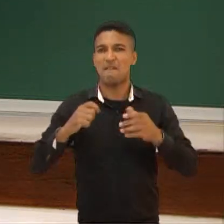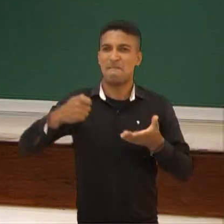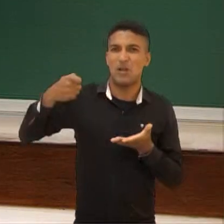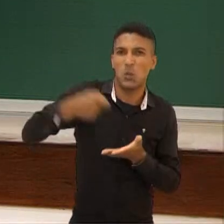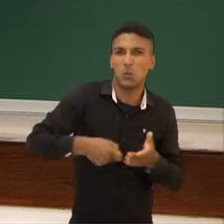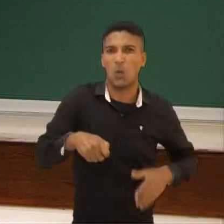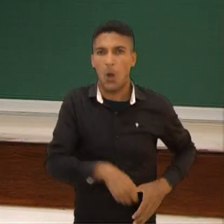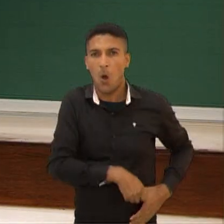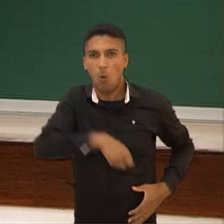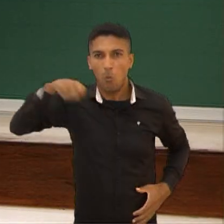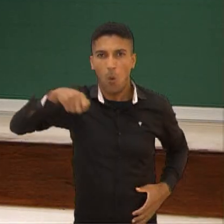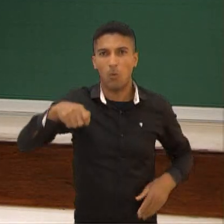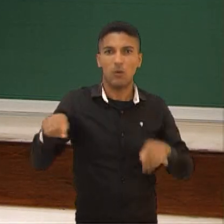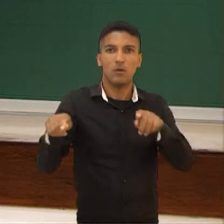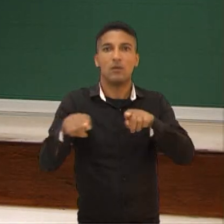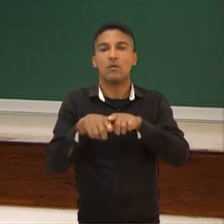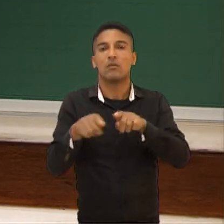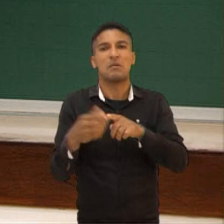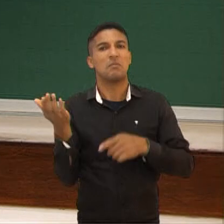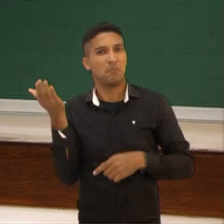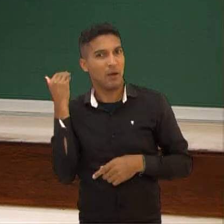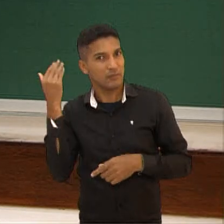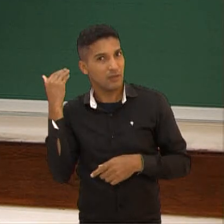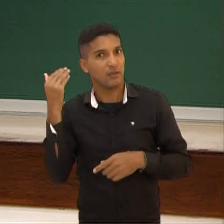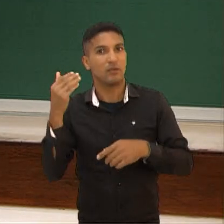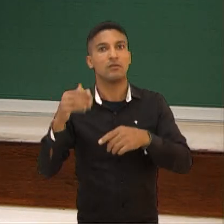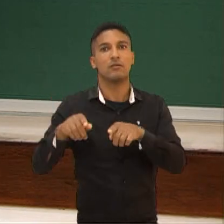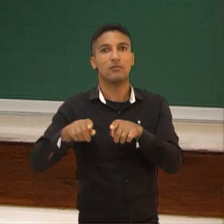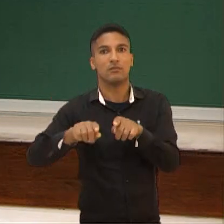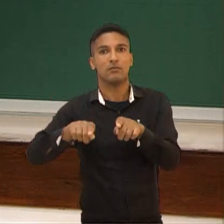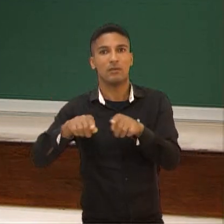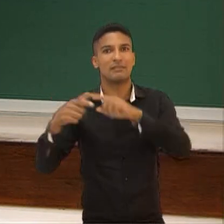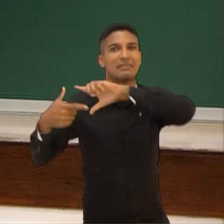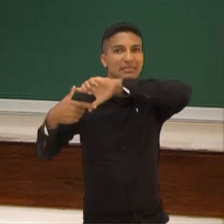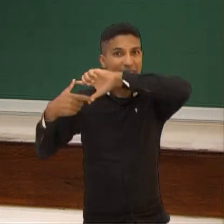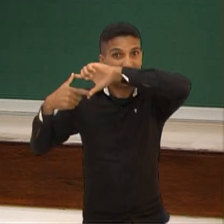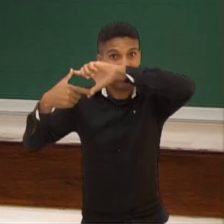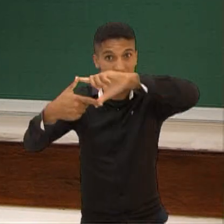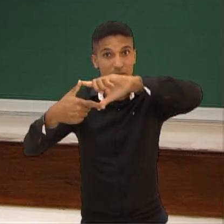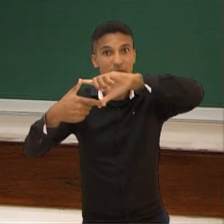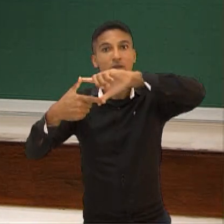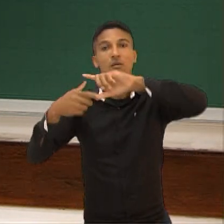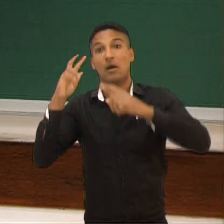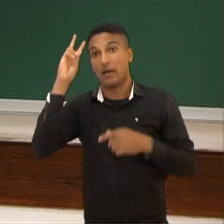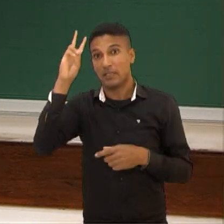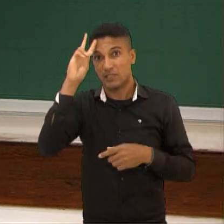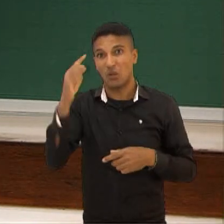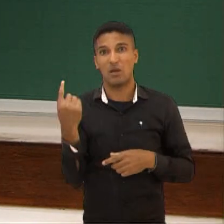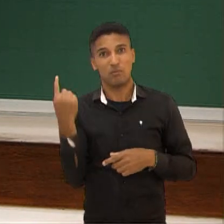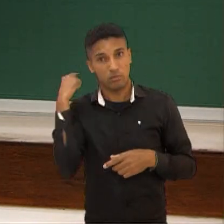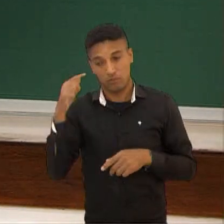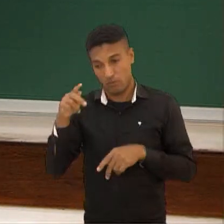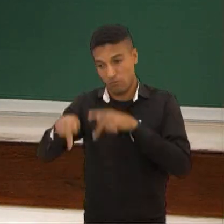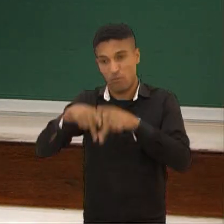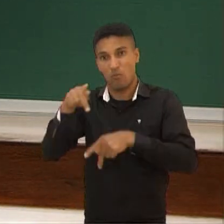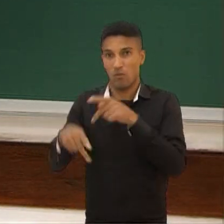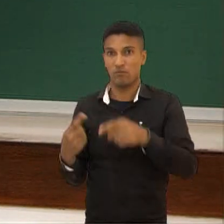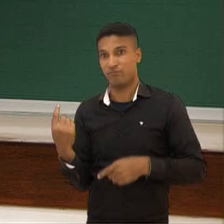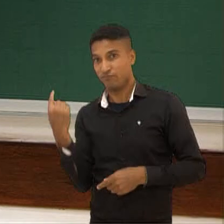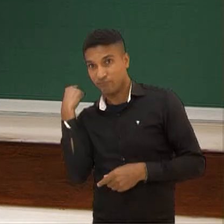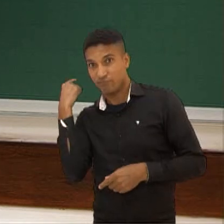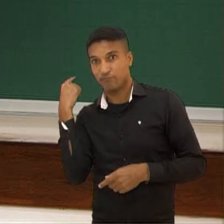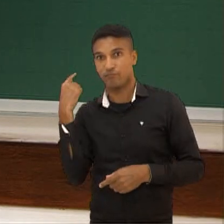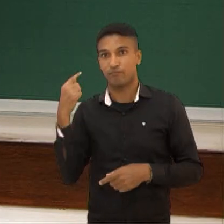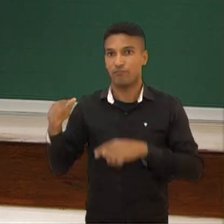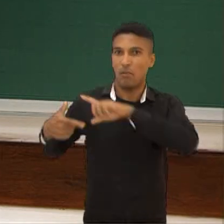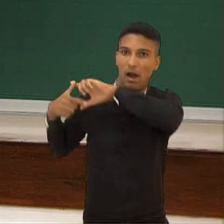o passado, os ideais, as tradições, né, de toda uma nação, de toda uma população, né, chegando